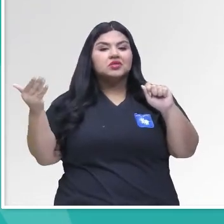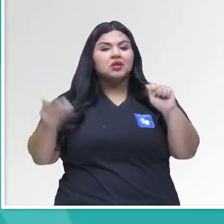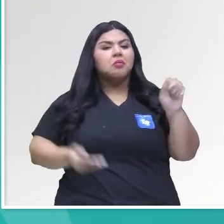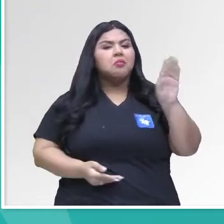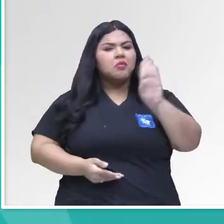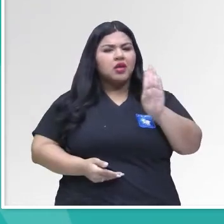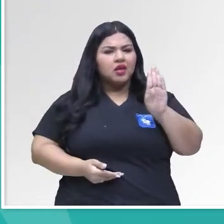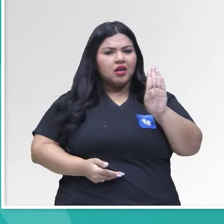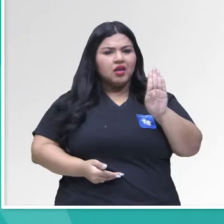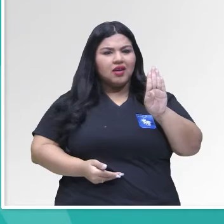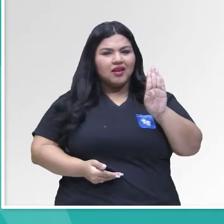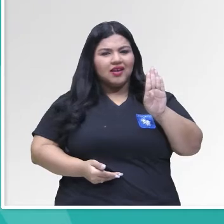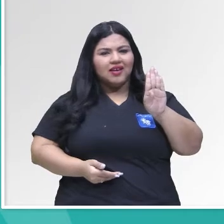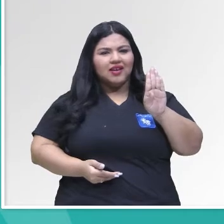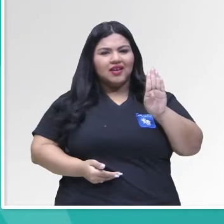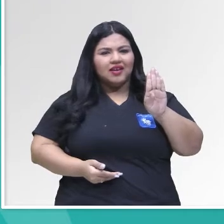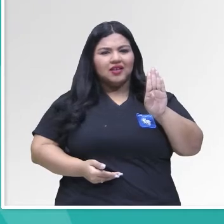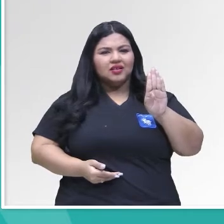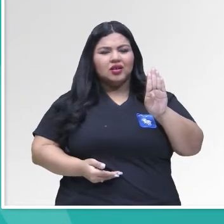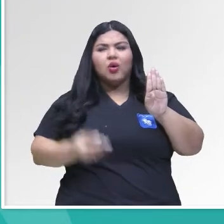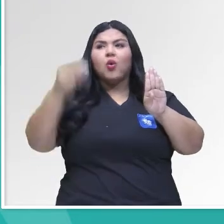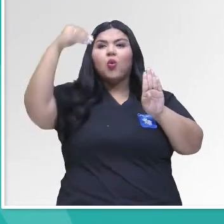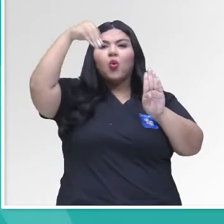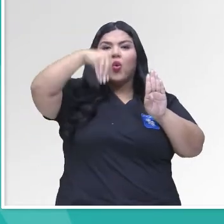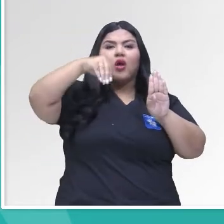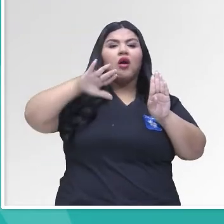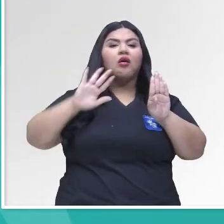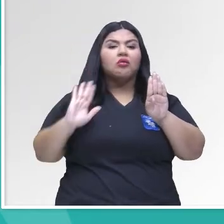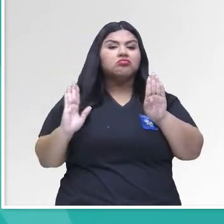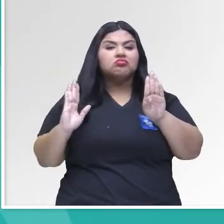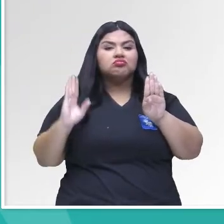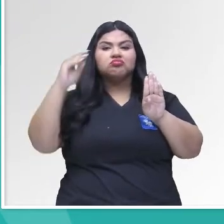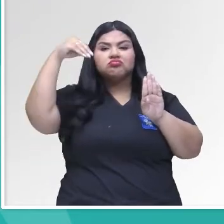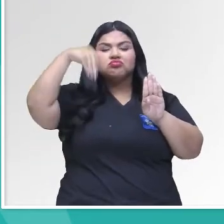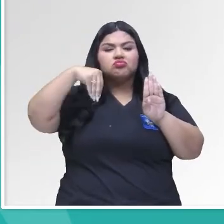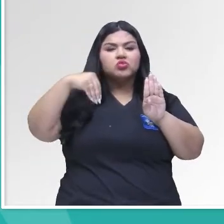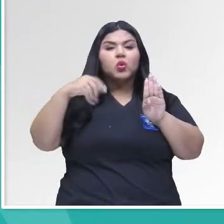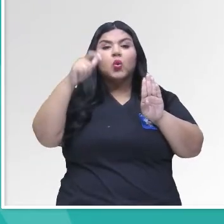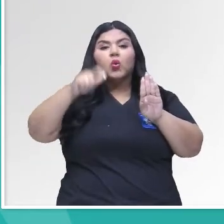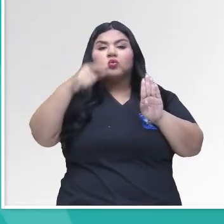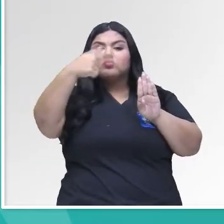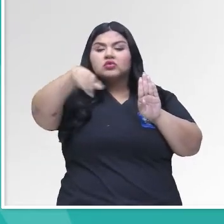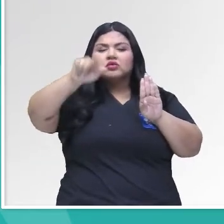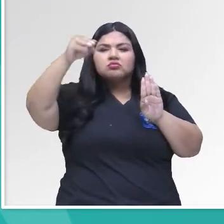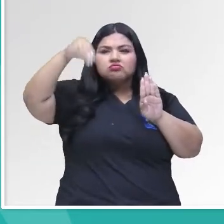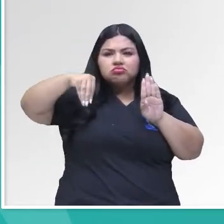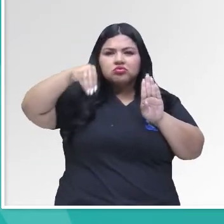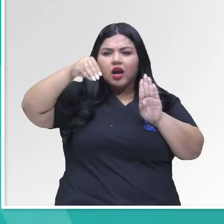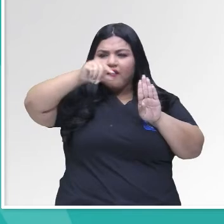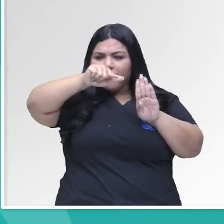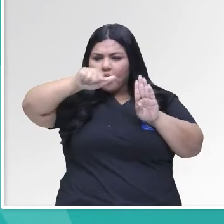letra B? E a letra B? Onde você colocaria a letra B?